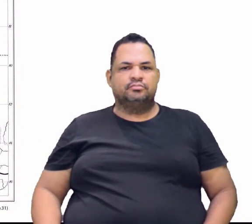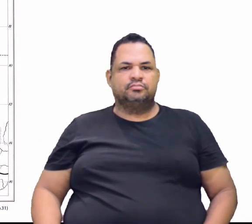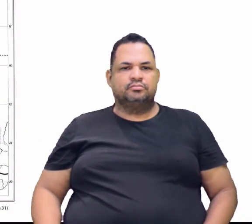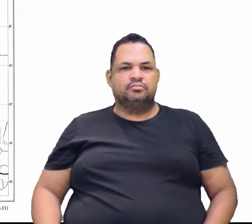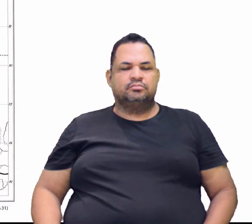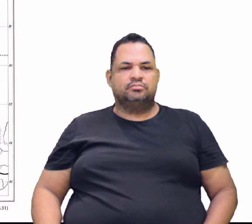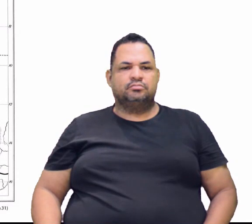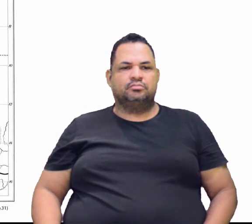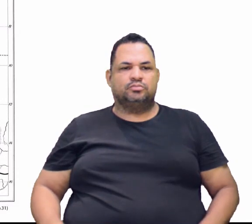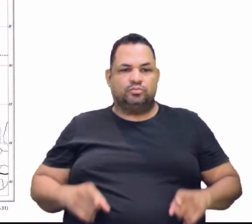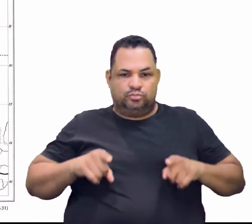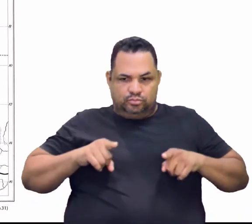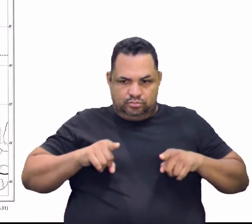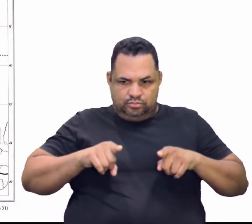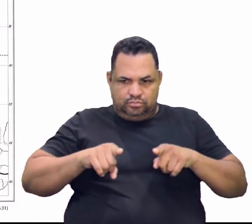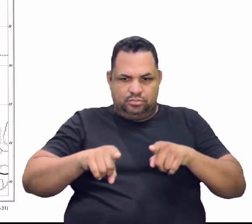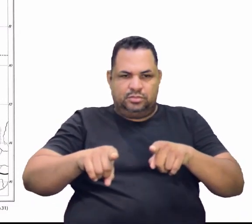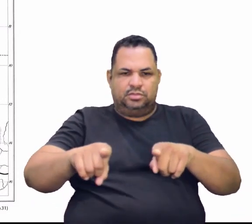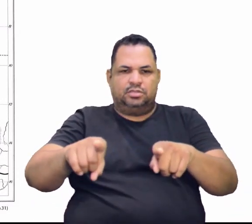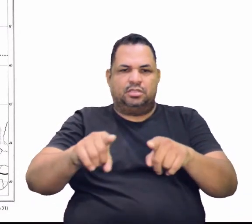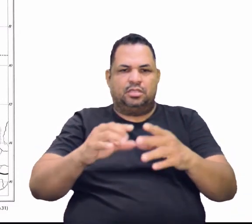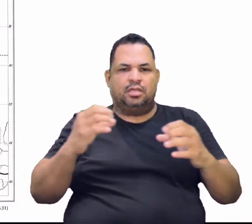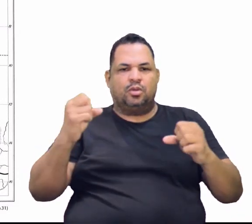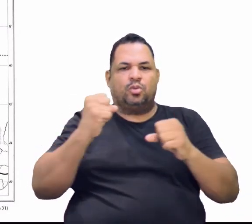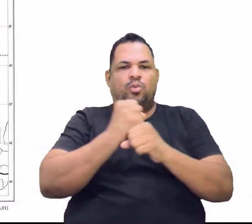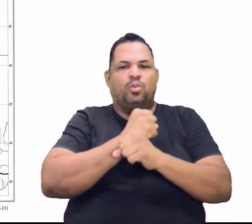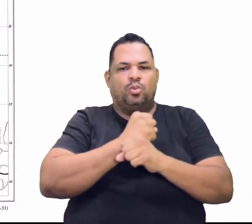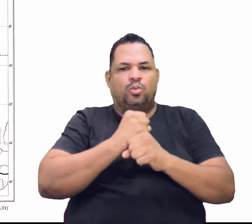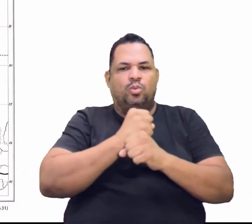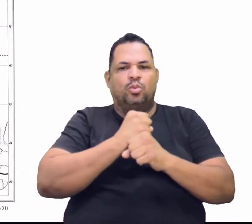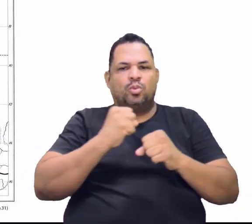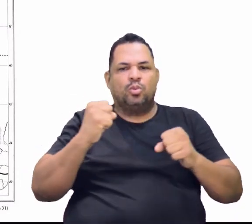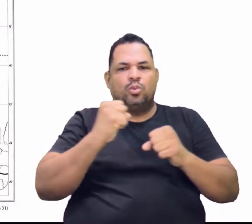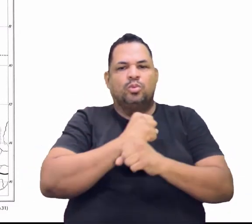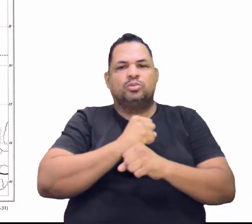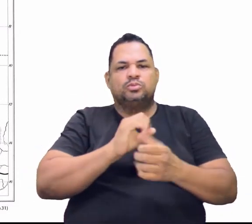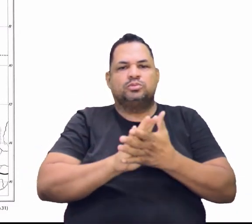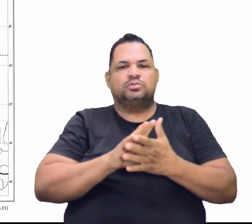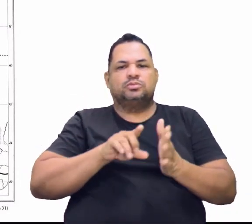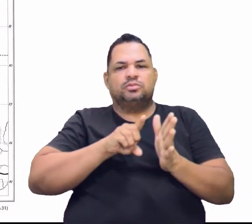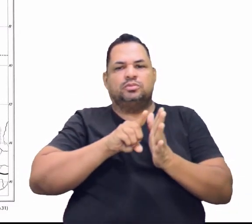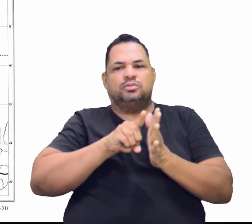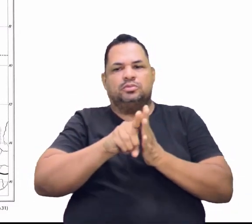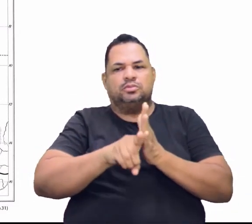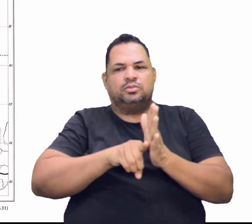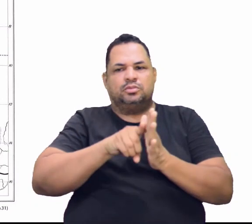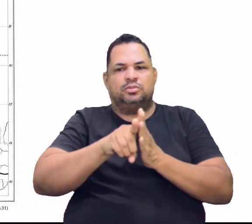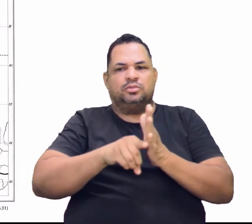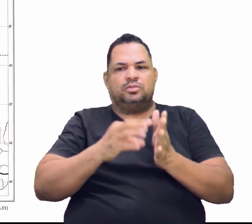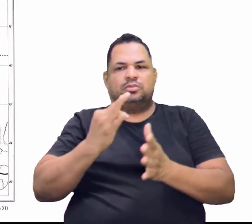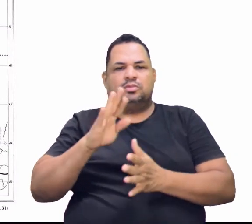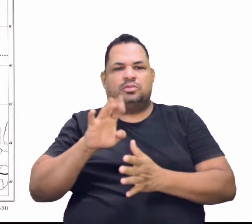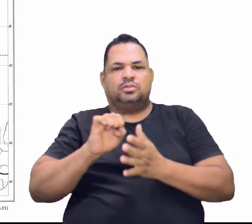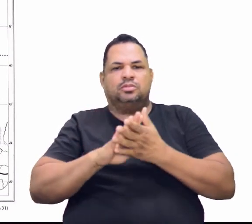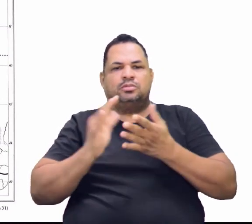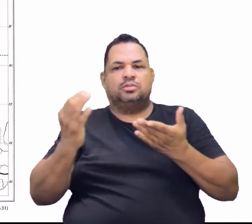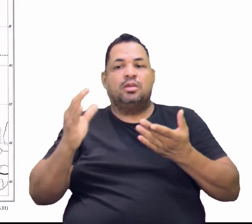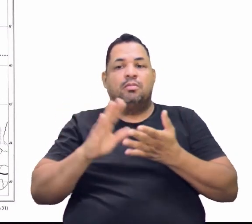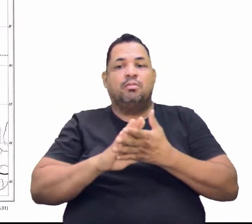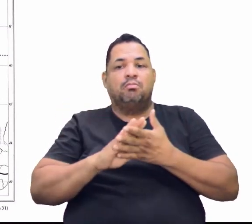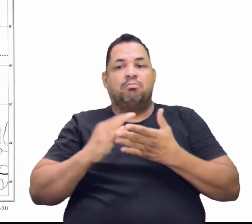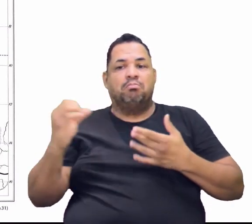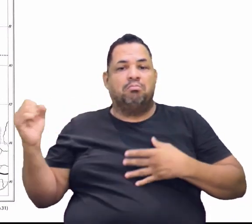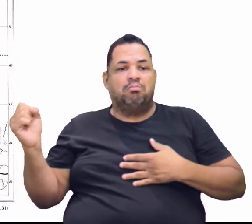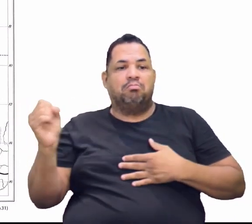Paralelo à construção da estrada de ferro de Mamoré, o telégrafo deveria ser um instrumento de